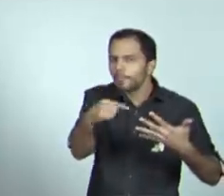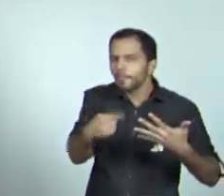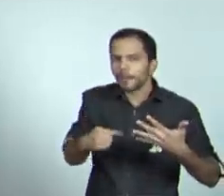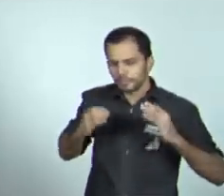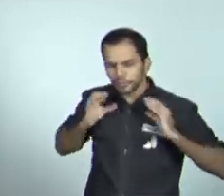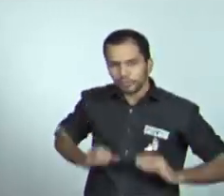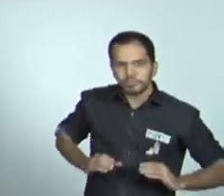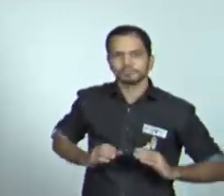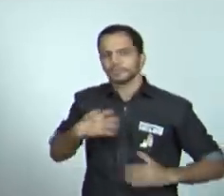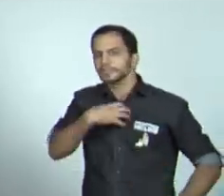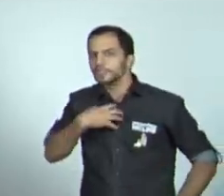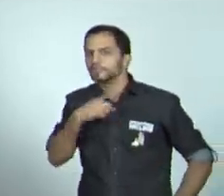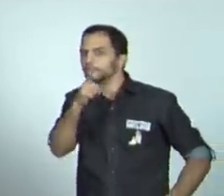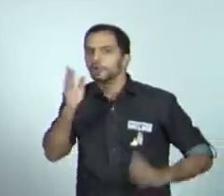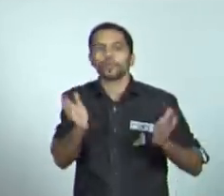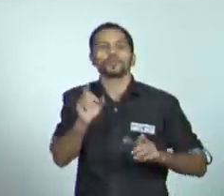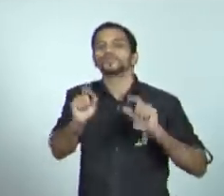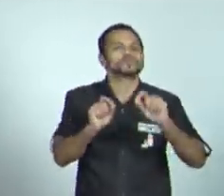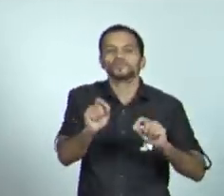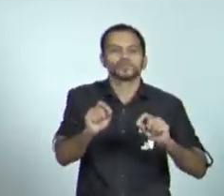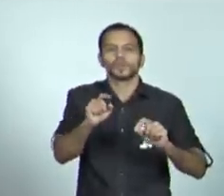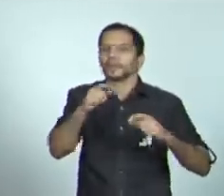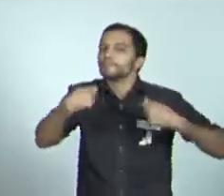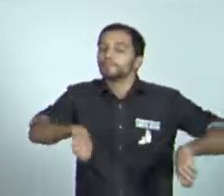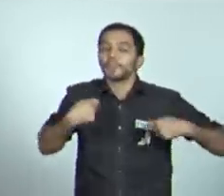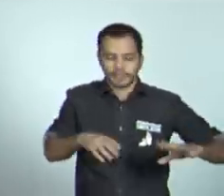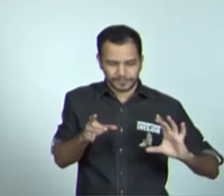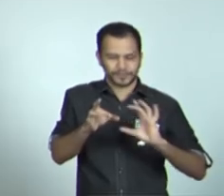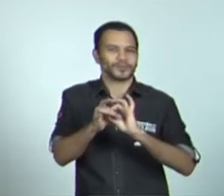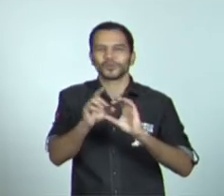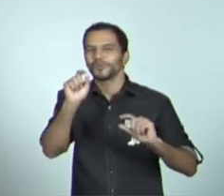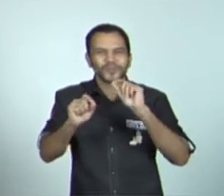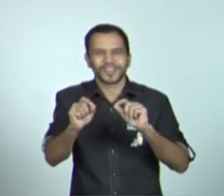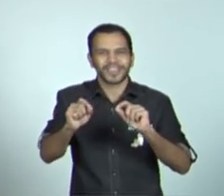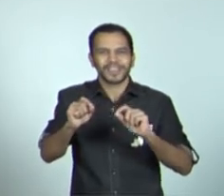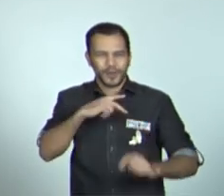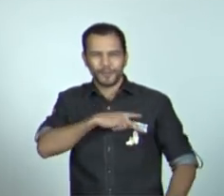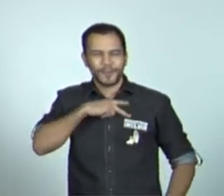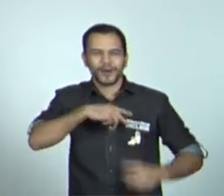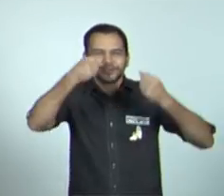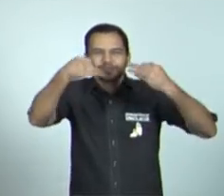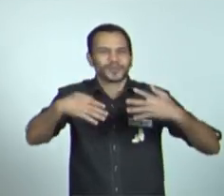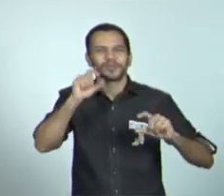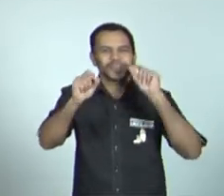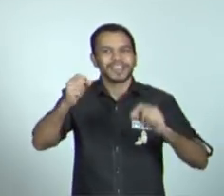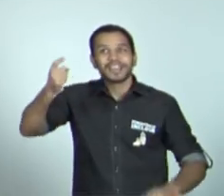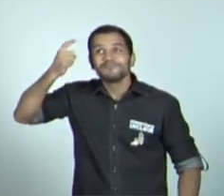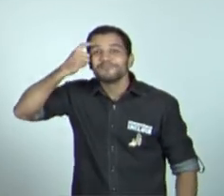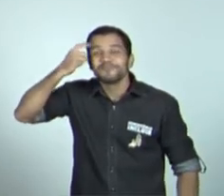que vão te defender a partir de hoje preciso estar alinhados com o que pobre chama de mente de cristo ou aleluia